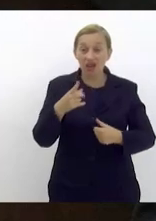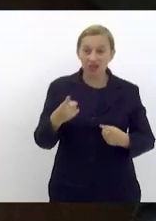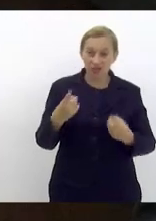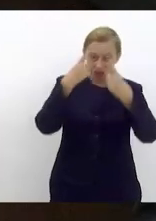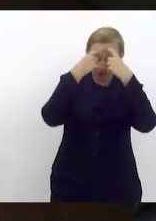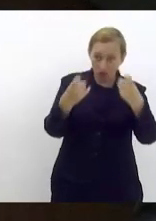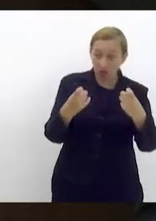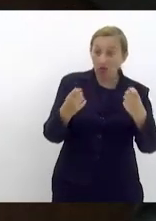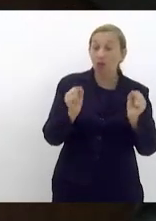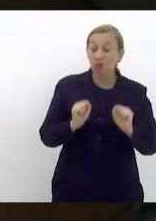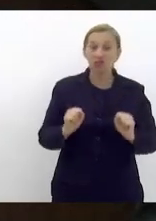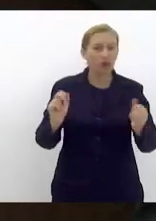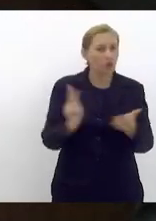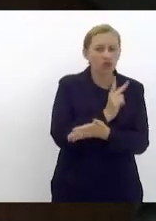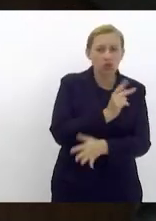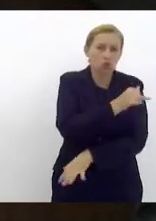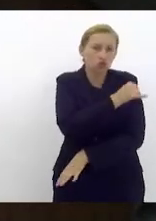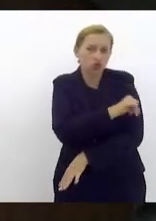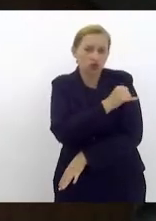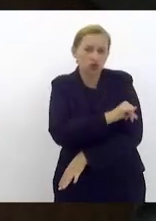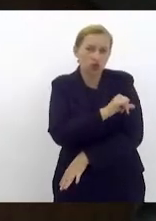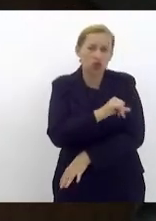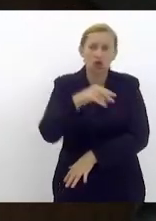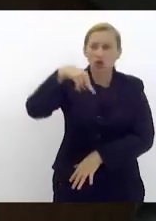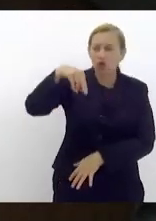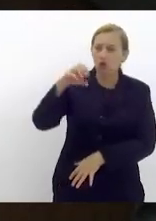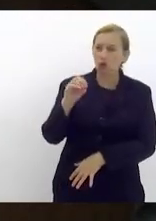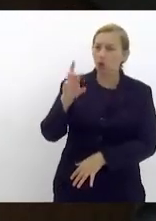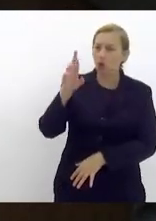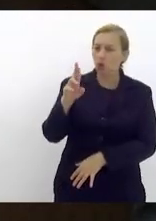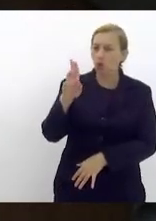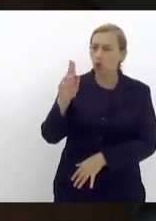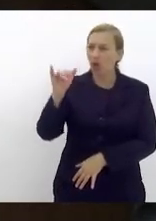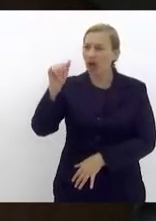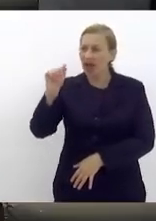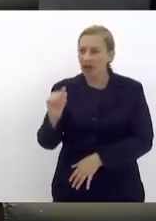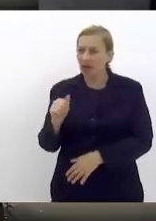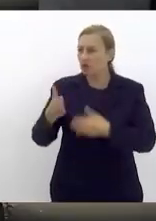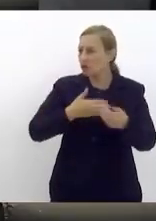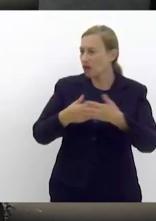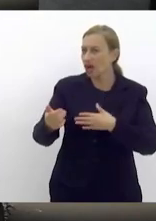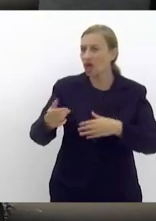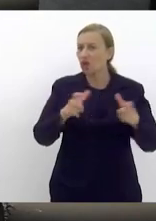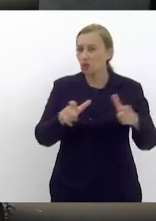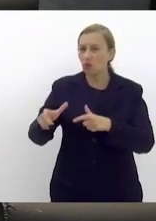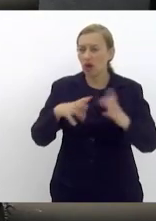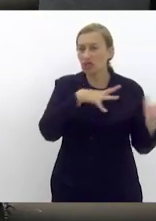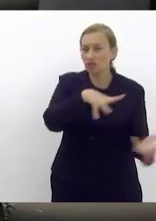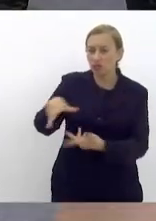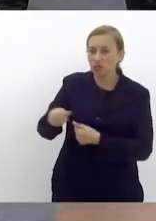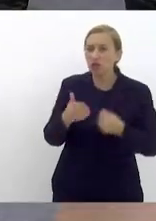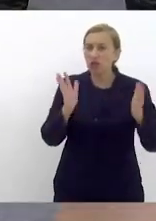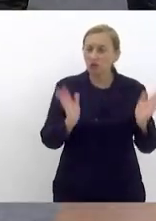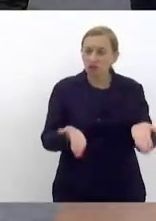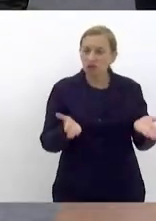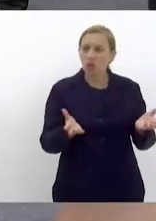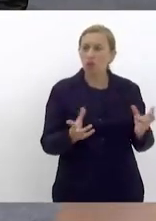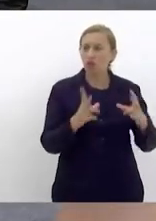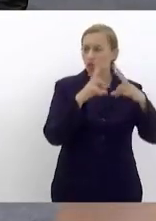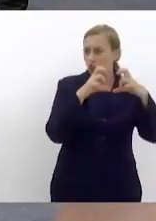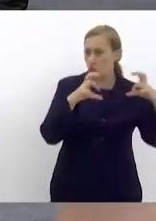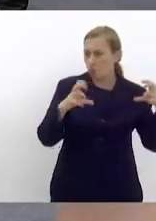que poderia ter acontecido no Rio de Janeiro, na Noruega ou em qualquer outro canto do mundo, como aconteceu hoje em Florianópolis, mais um